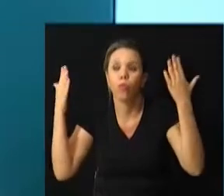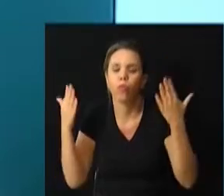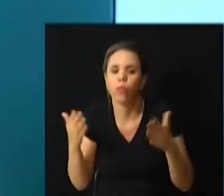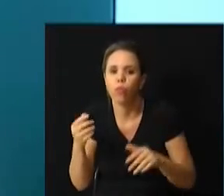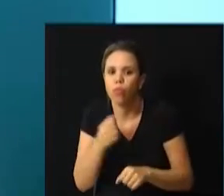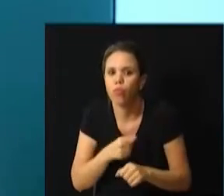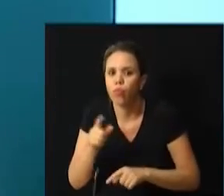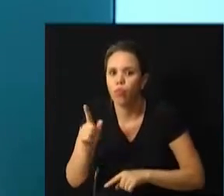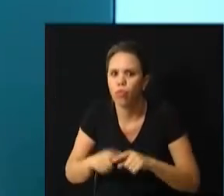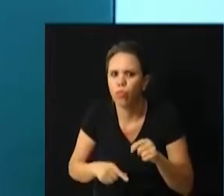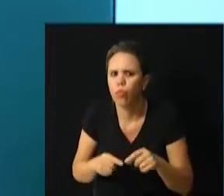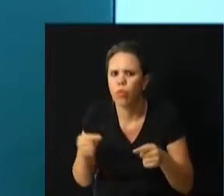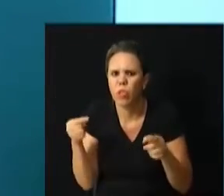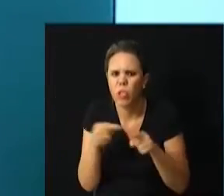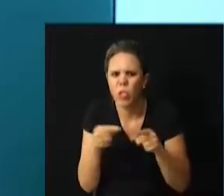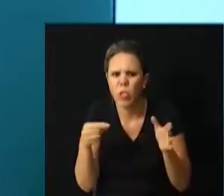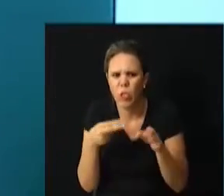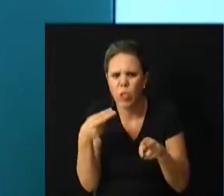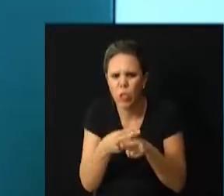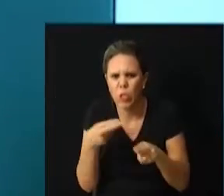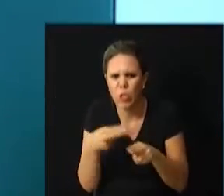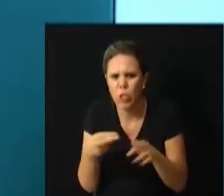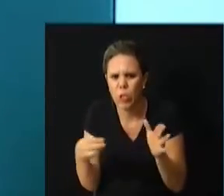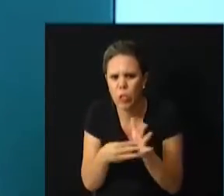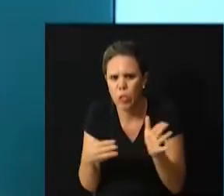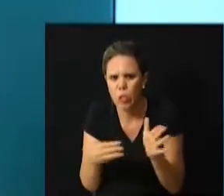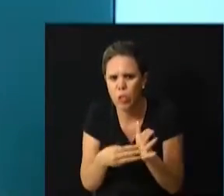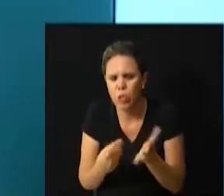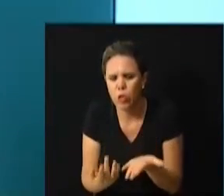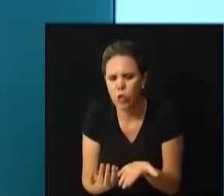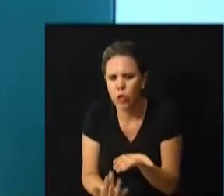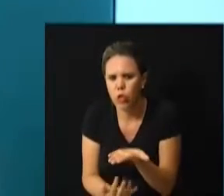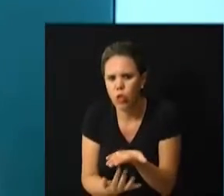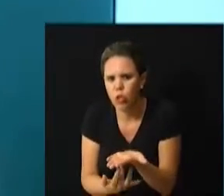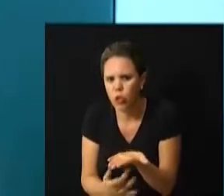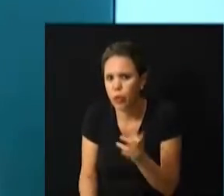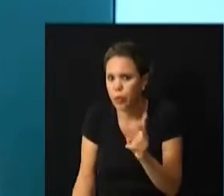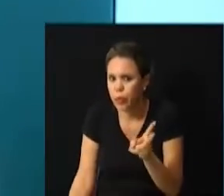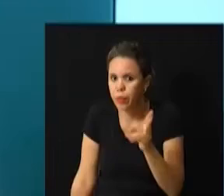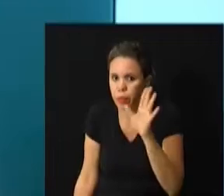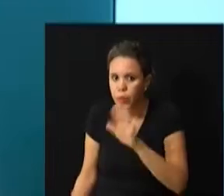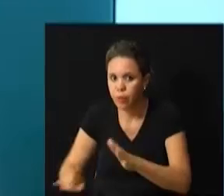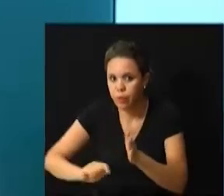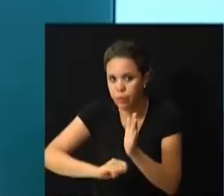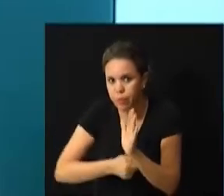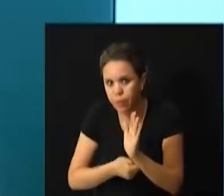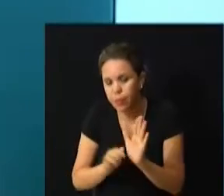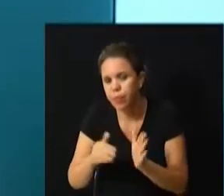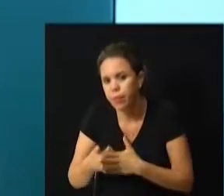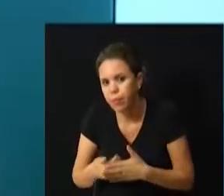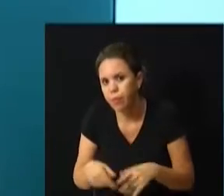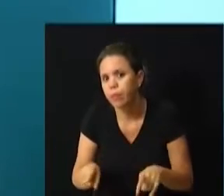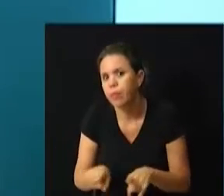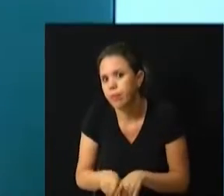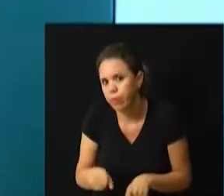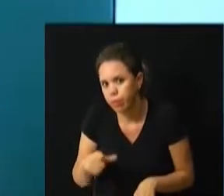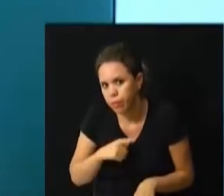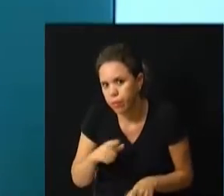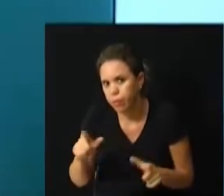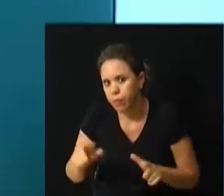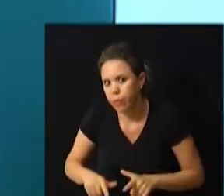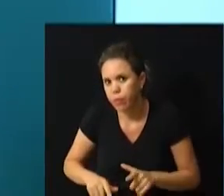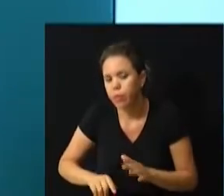né? Na cozinha tem objetos pontiagudos. Na cozinha tem o forno, que sempre tem que estar lacrado, e